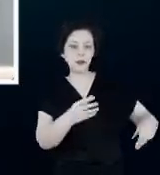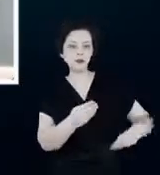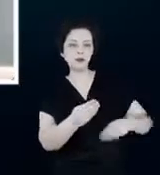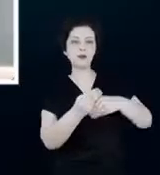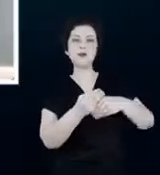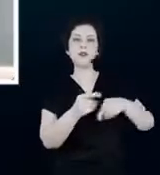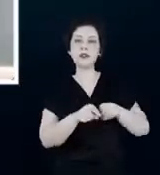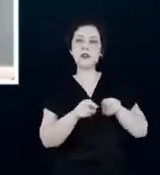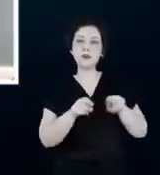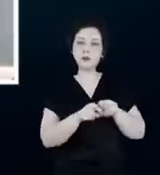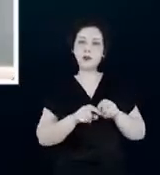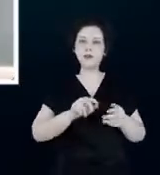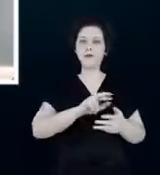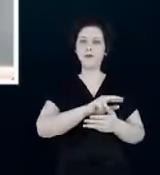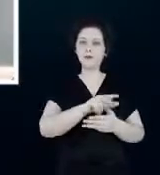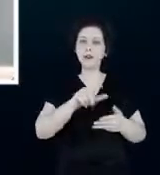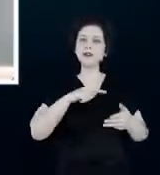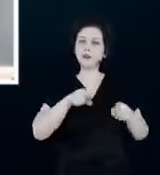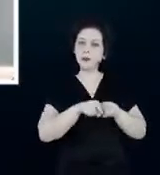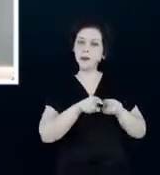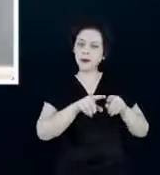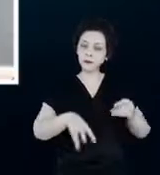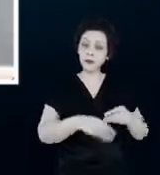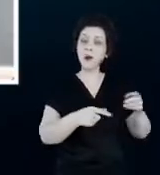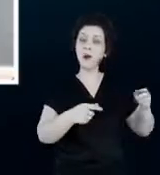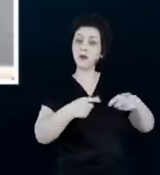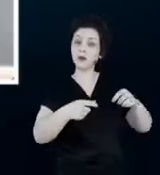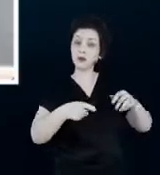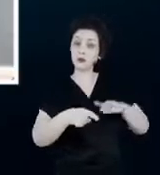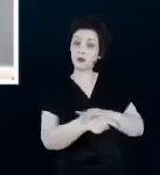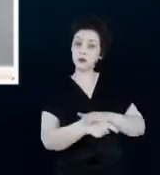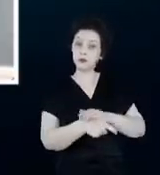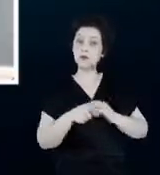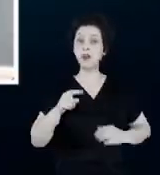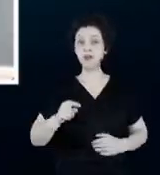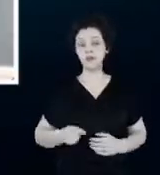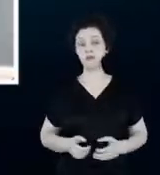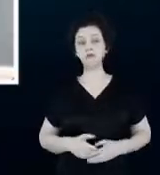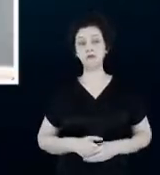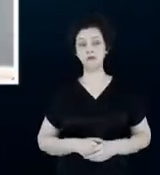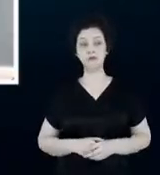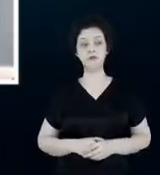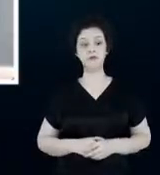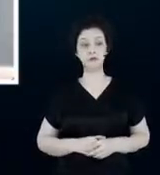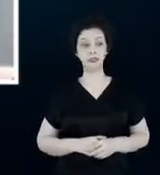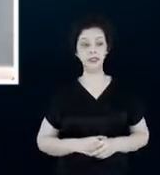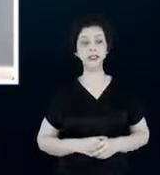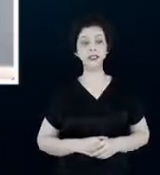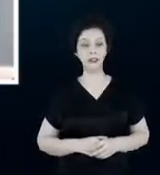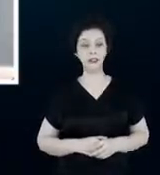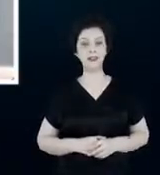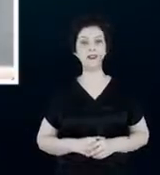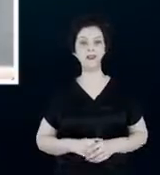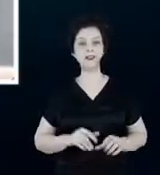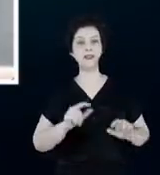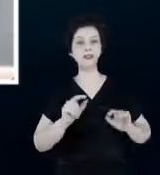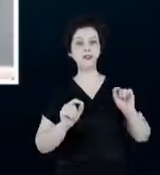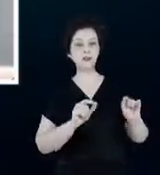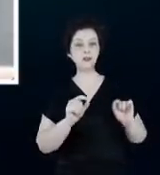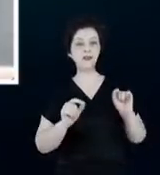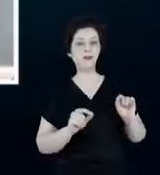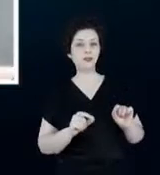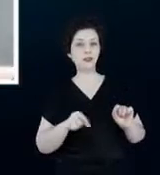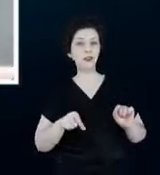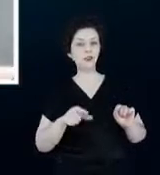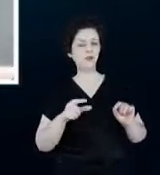né, no hall aí, de possibilidades de investimento. O que a gente